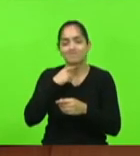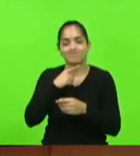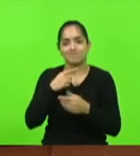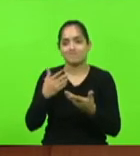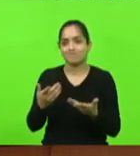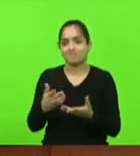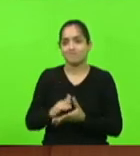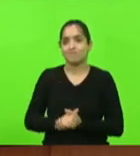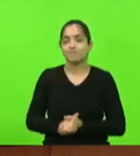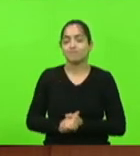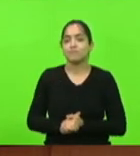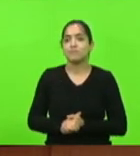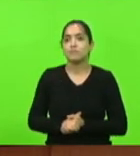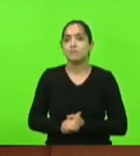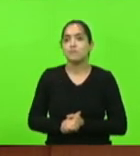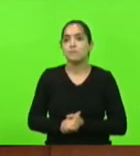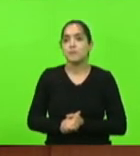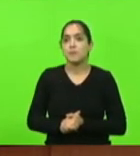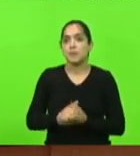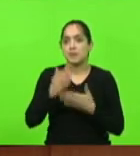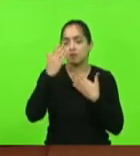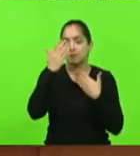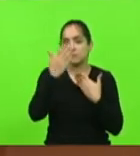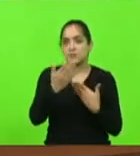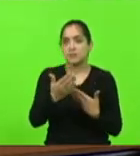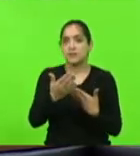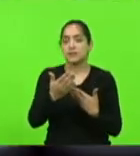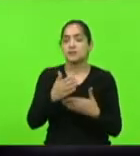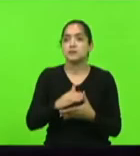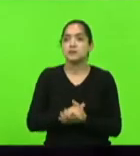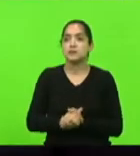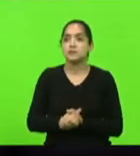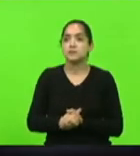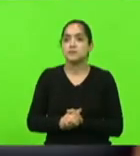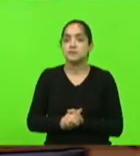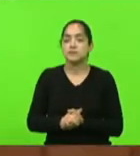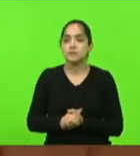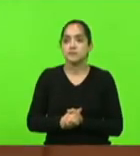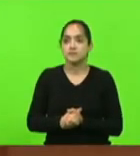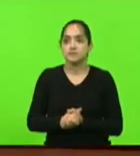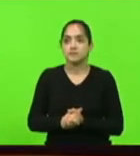isso, presidente. Obrigado, deputado Sopelsa. E antes, deputado,